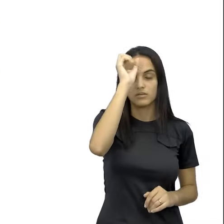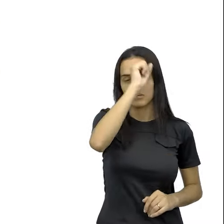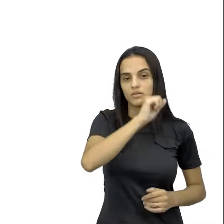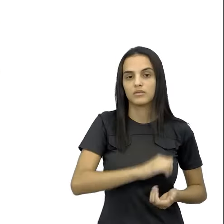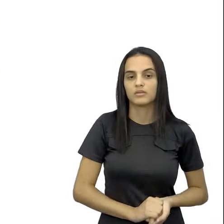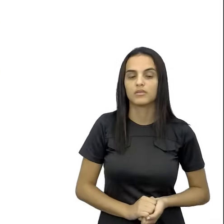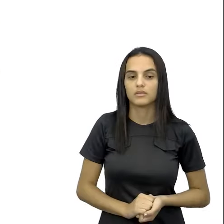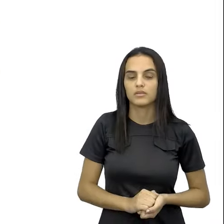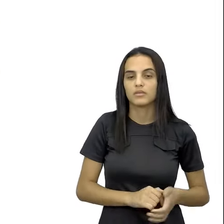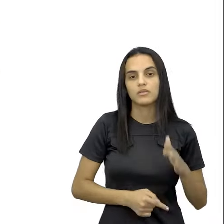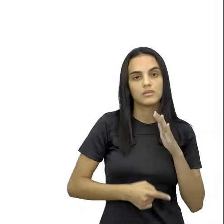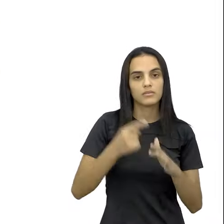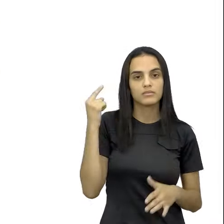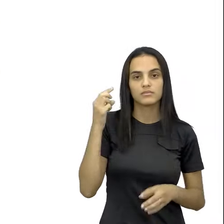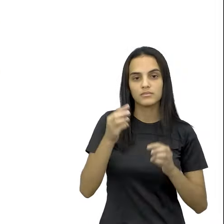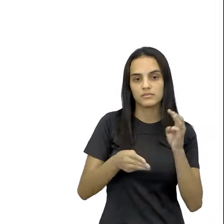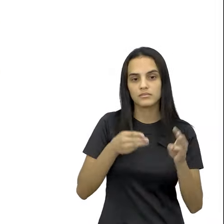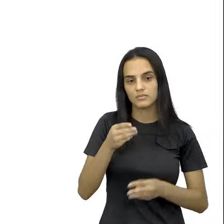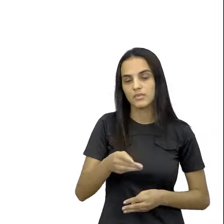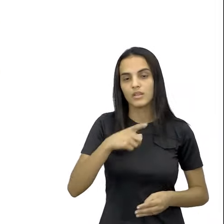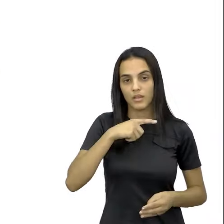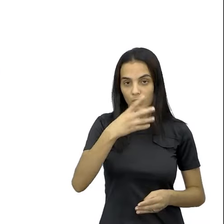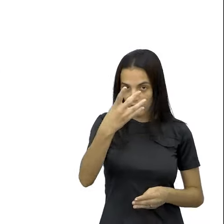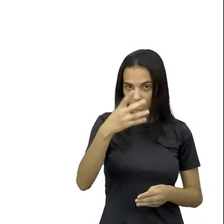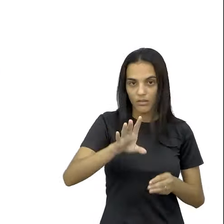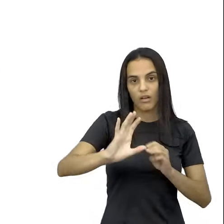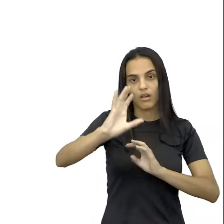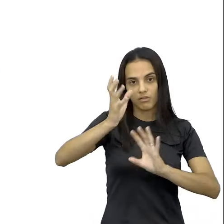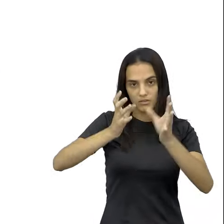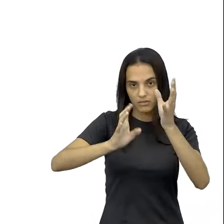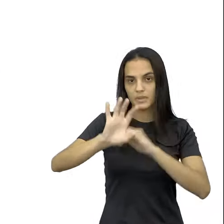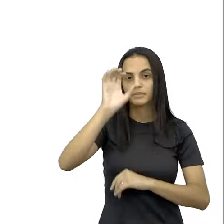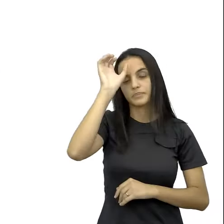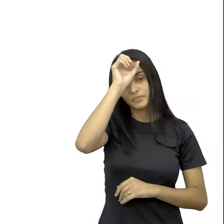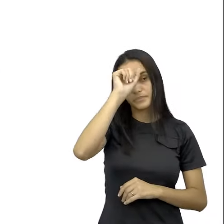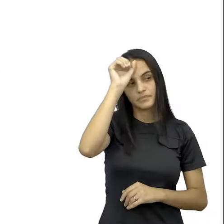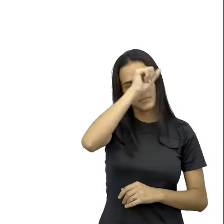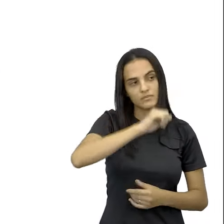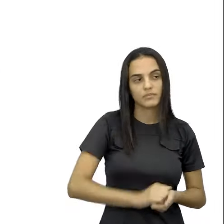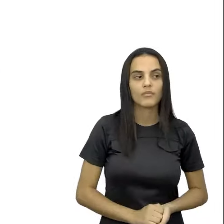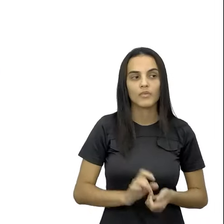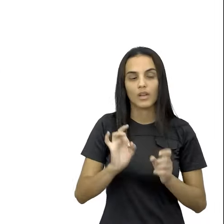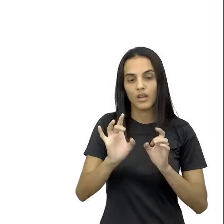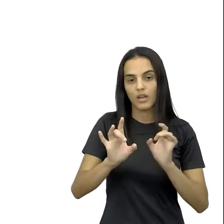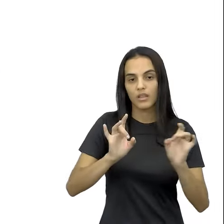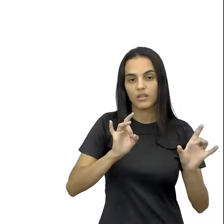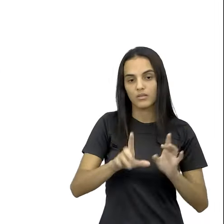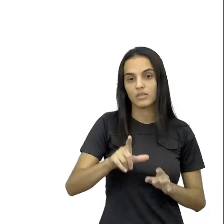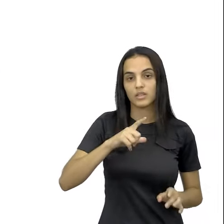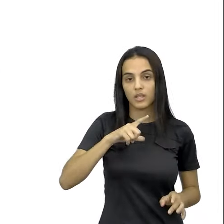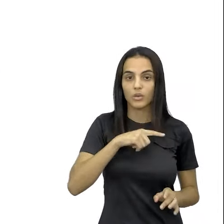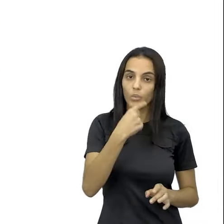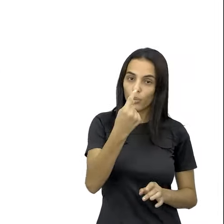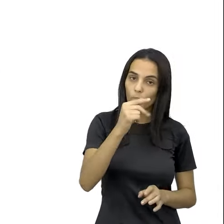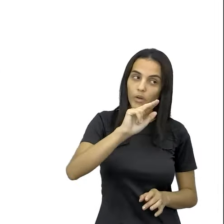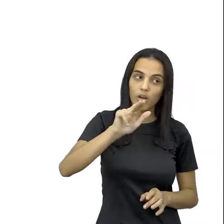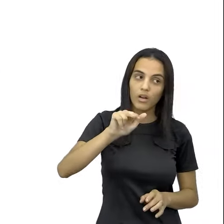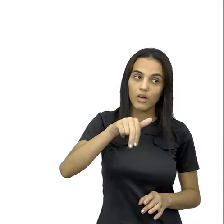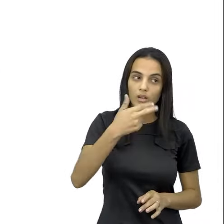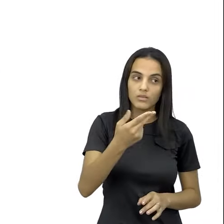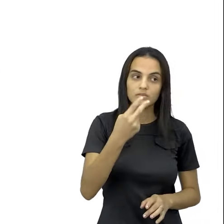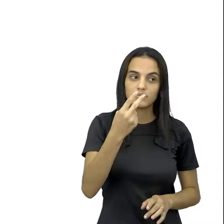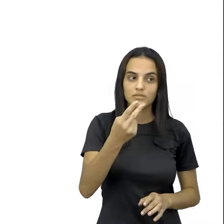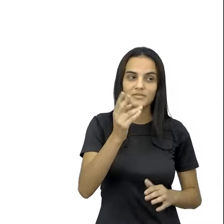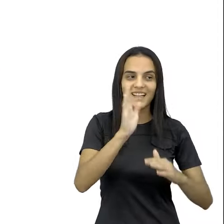né? No primeiro bimestre nós vamos ter 4 situações de aprendizagem, né? Cada uma delas tem 1 ou 2 habilidades